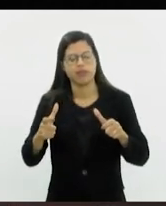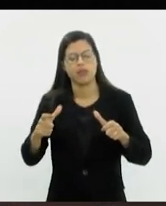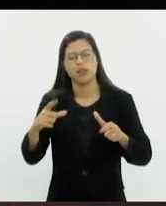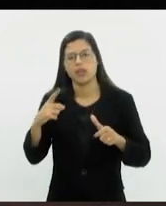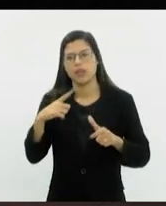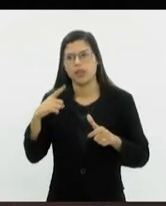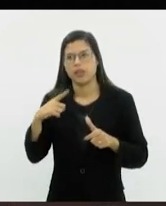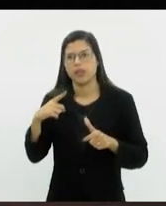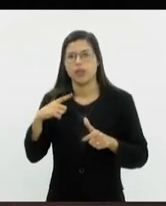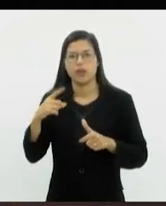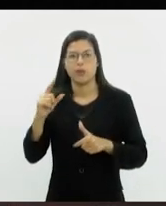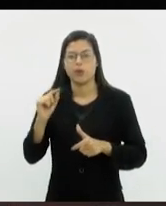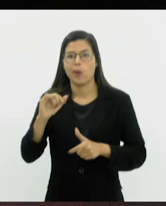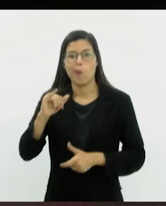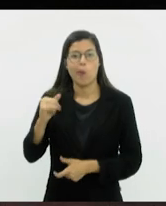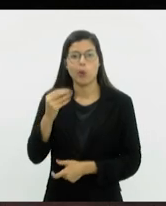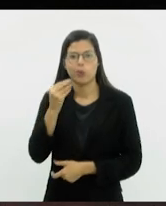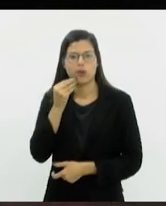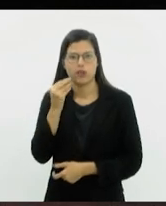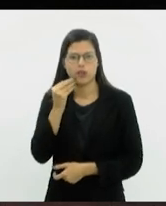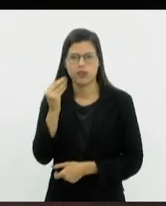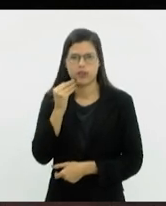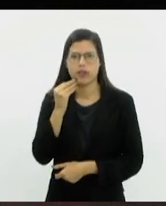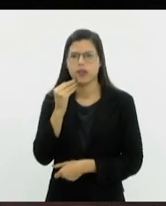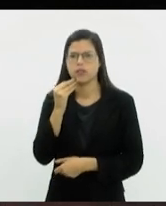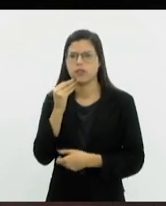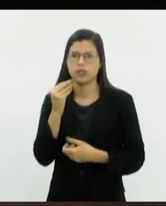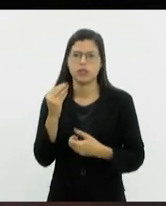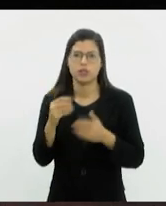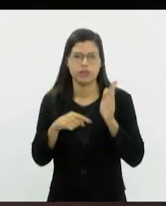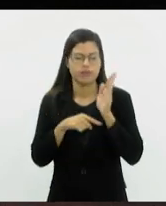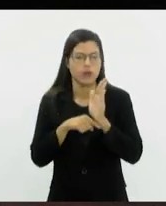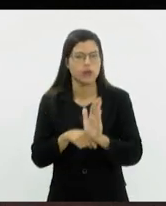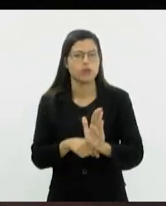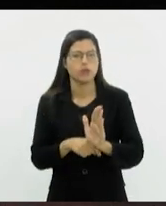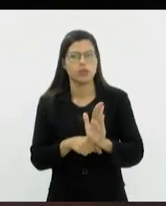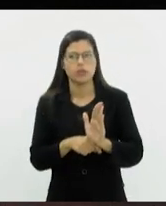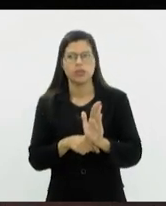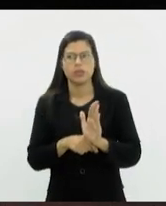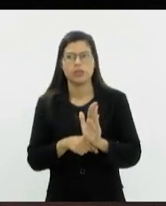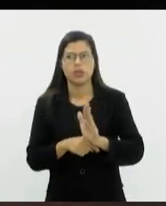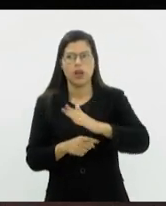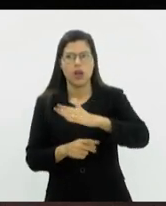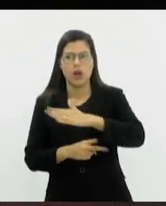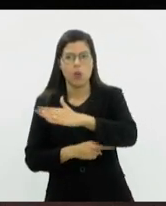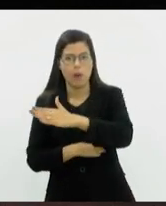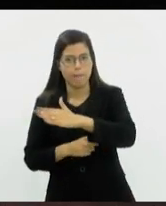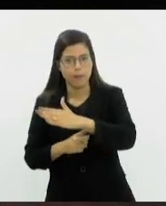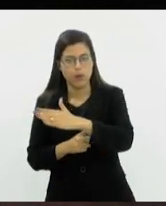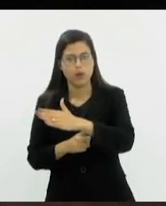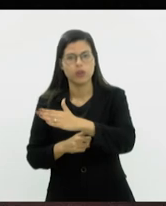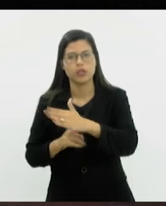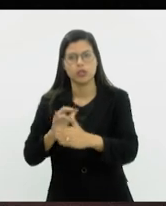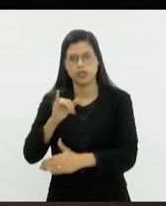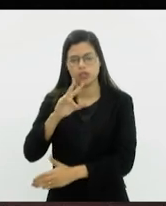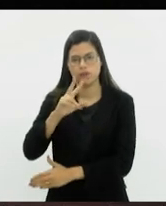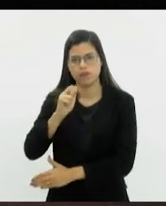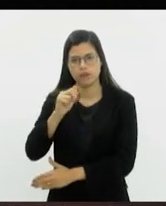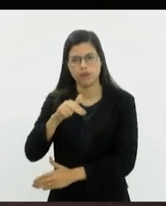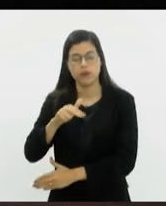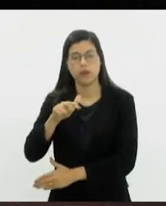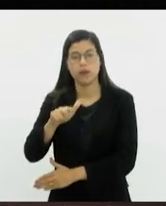temos tido a oportunidade de contribuirmos não só com a ponte Vão Mundim, mas também com